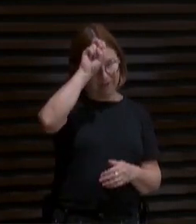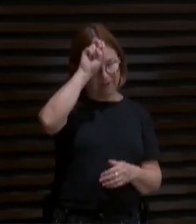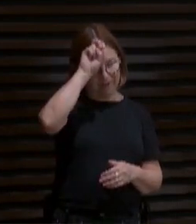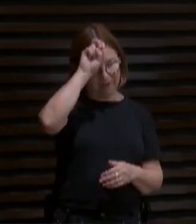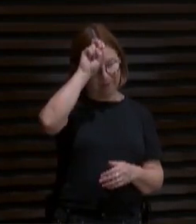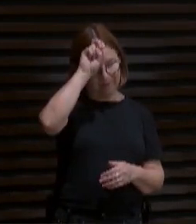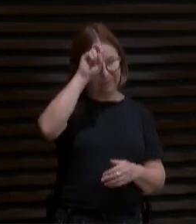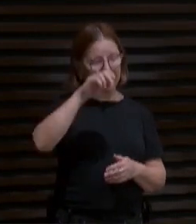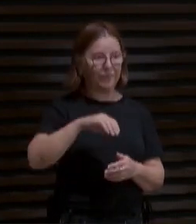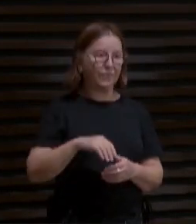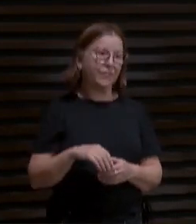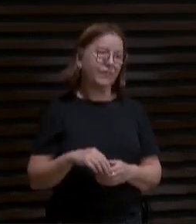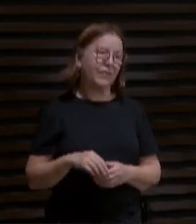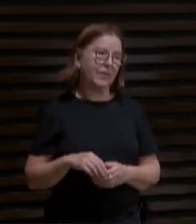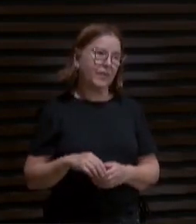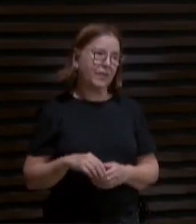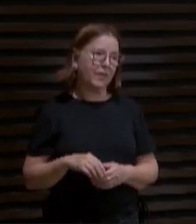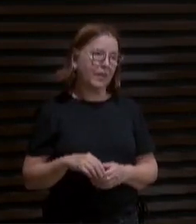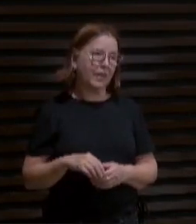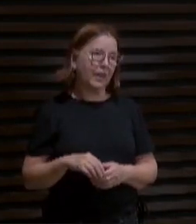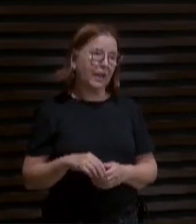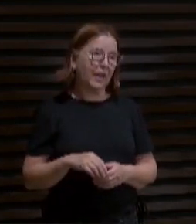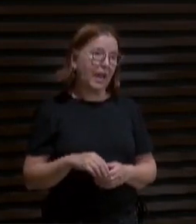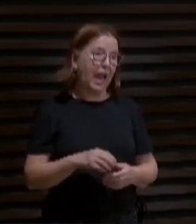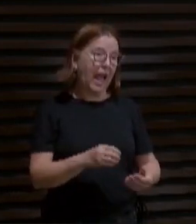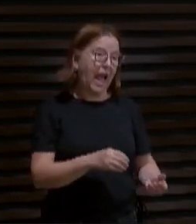Do Egito ele trouxe Agar.